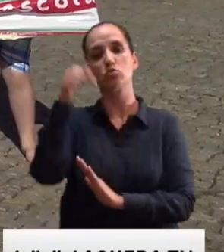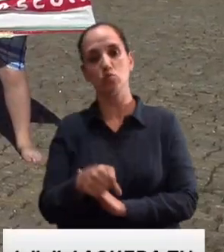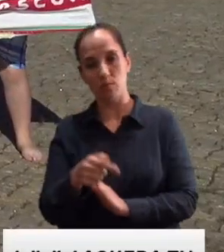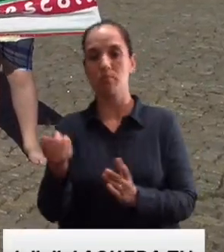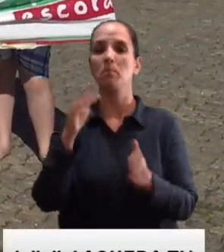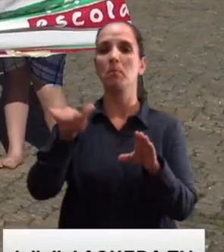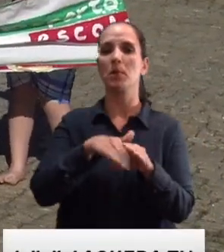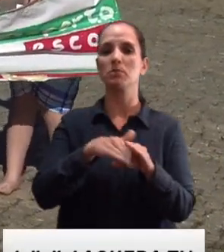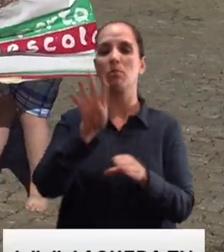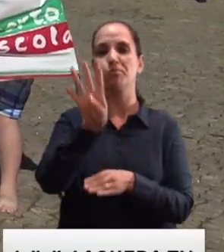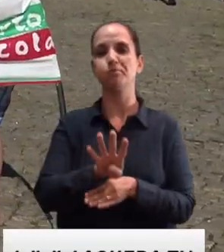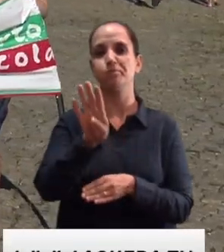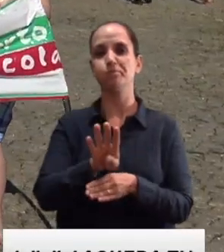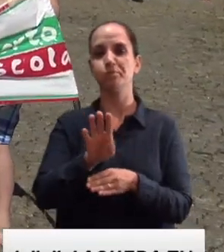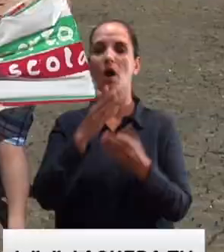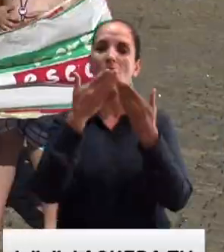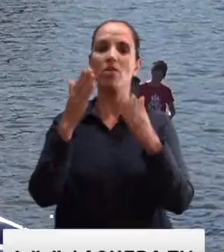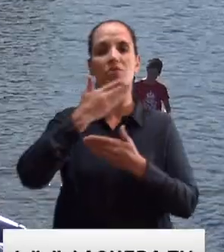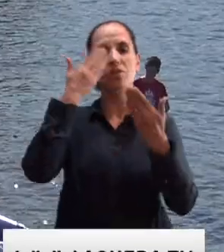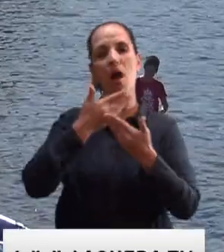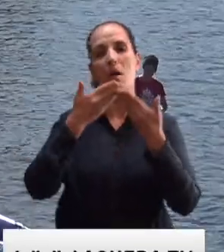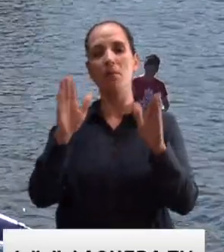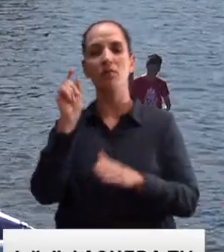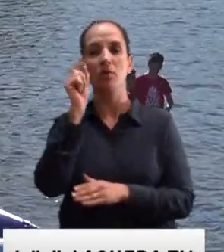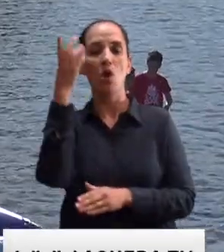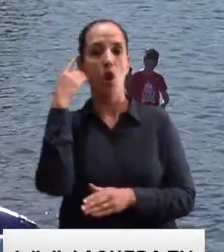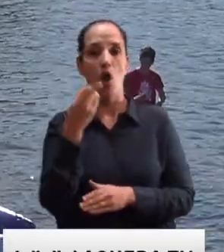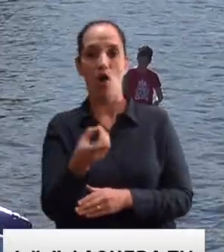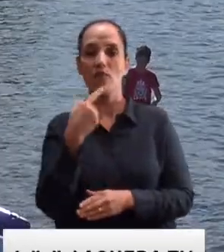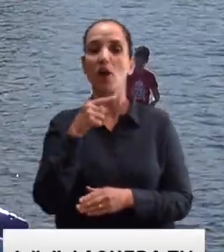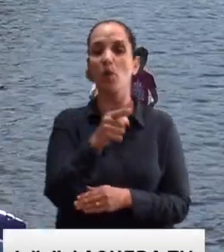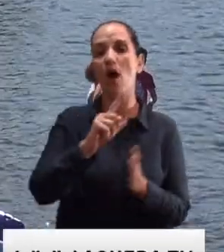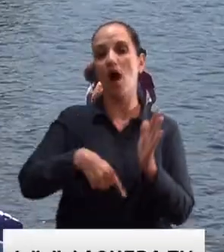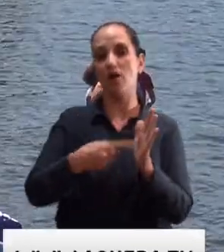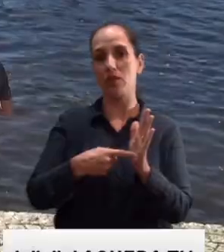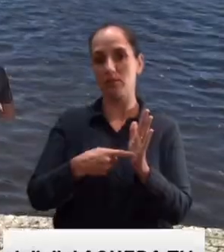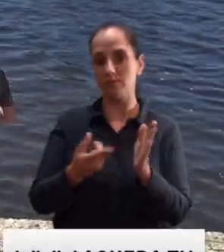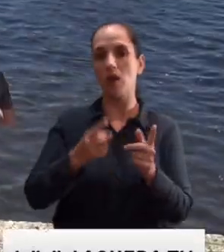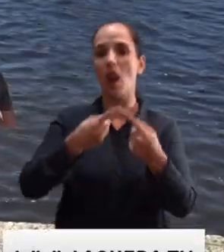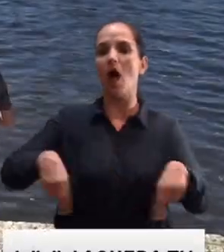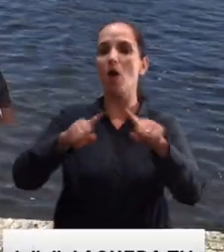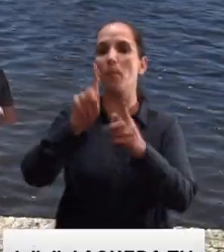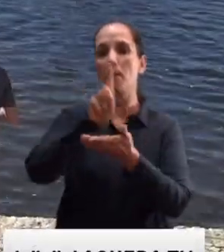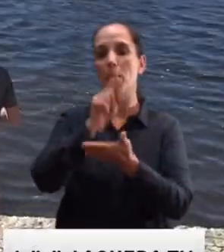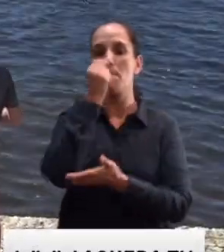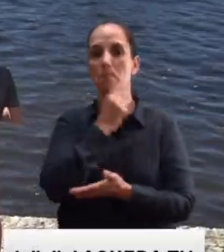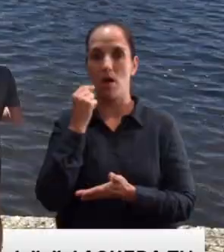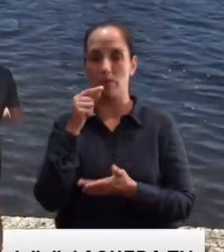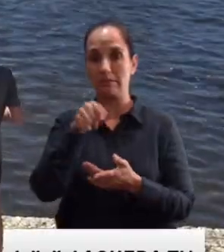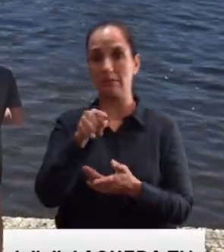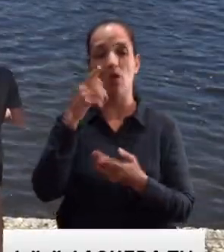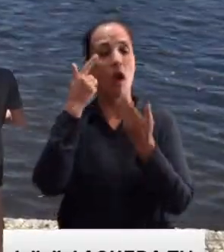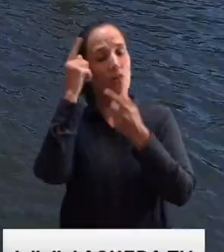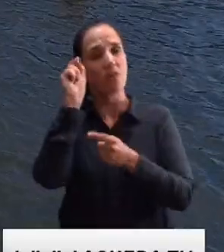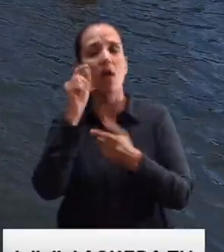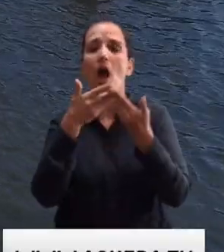Águeda Sul, participaram na 4ª edição do Open Day, no passado dia 9, no Rio Águeda, junto ao Largo 1º de Maio. O